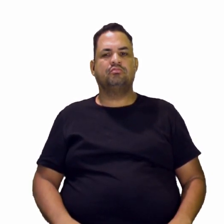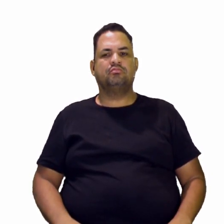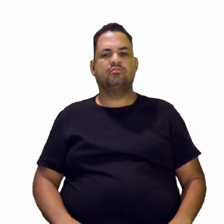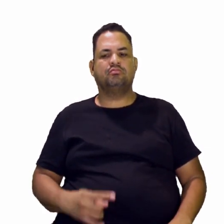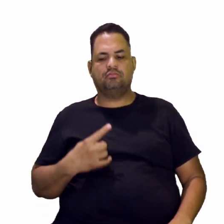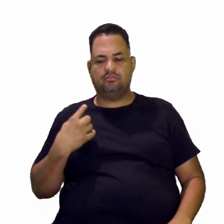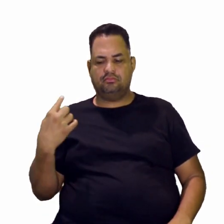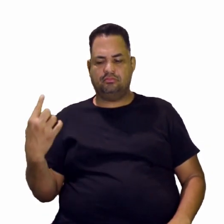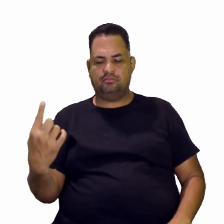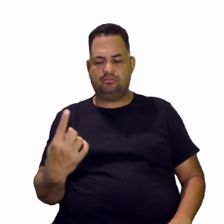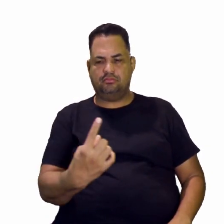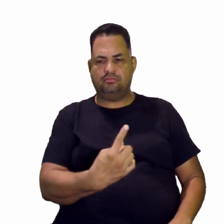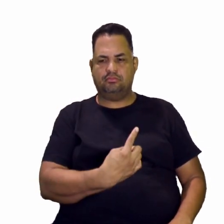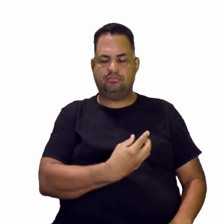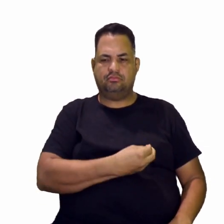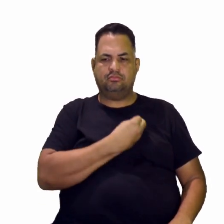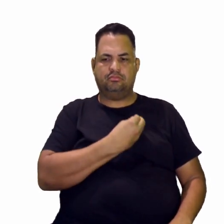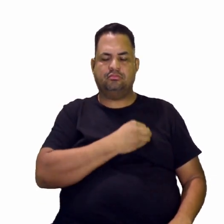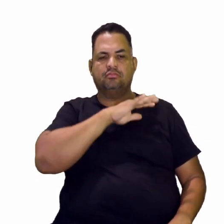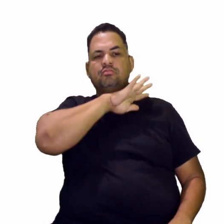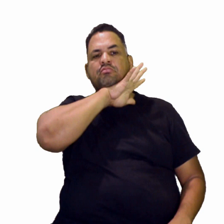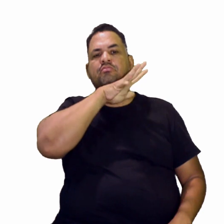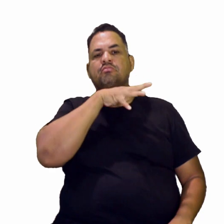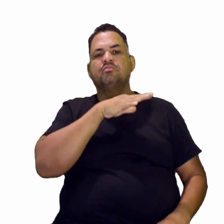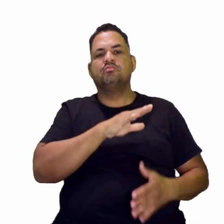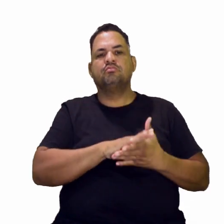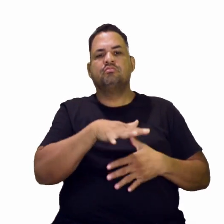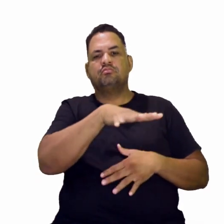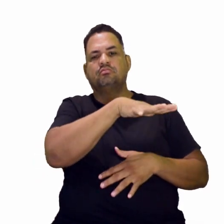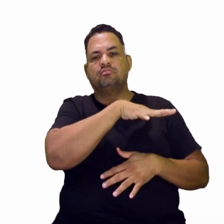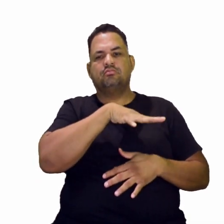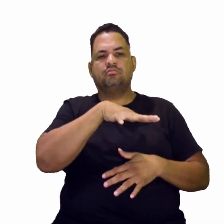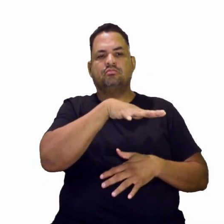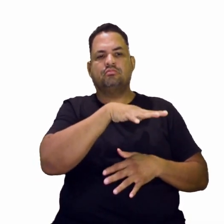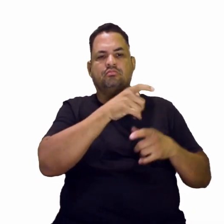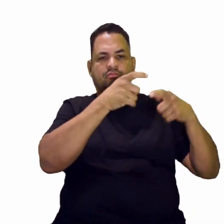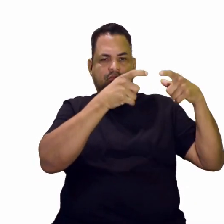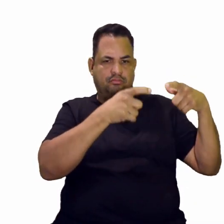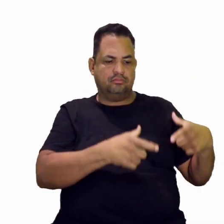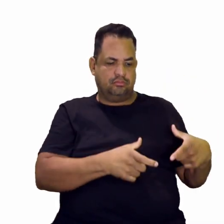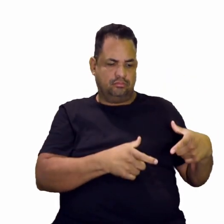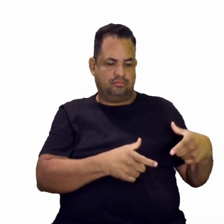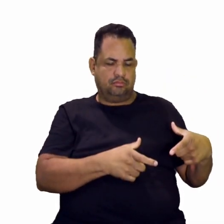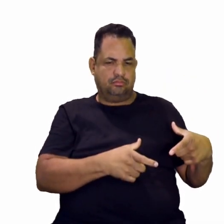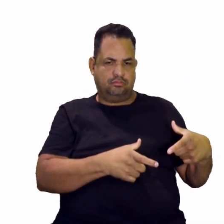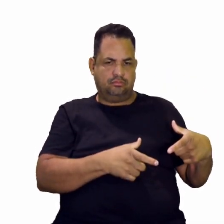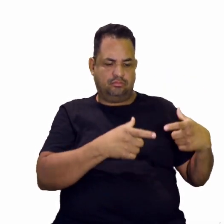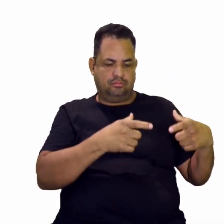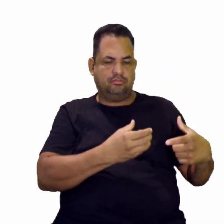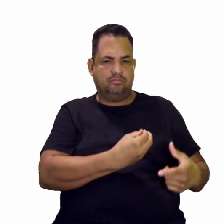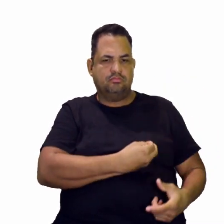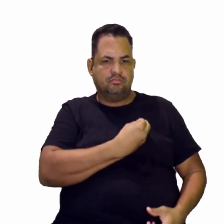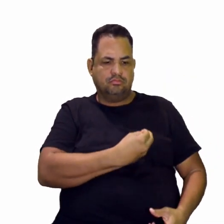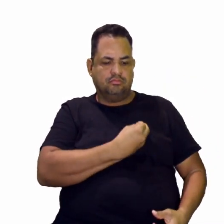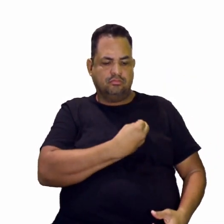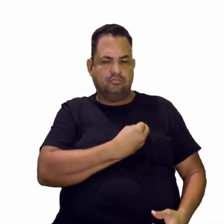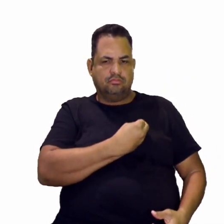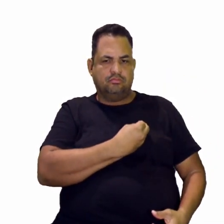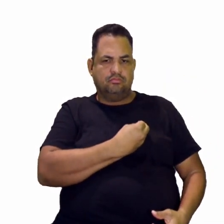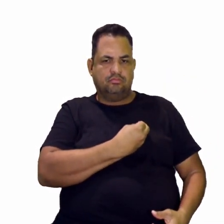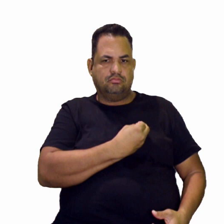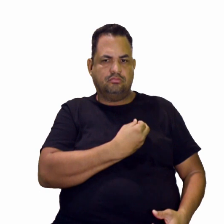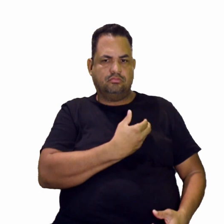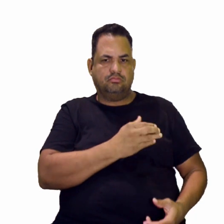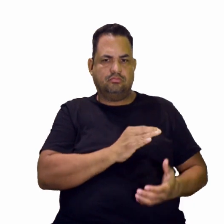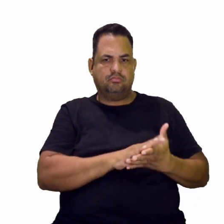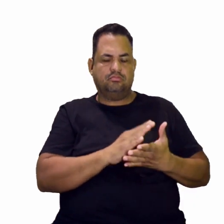ao redor dessa vida, né? Desse animal. Enquanto o hábitat diz respeito ao local onde um organismo